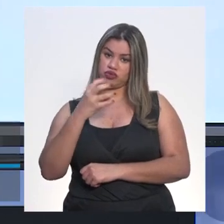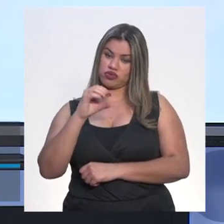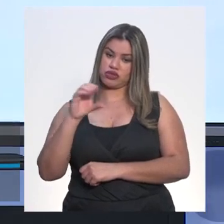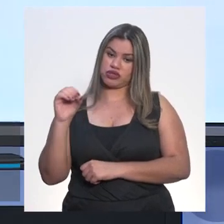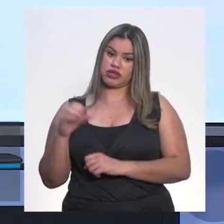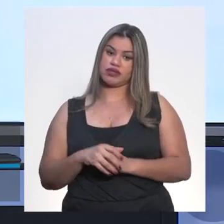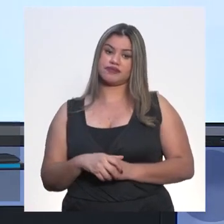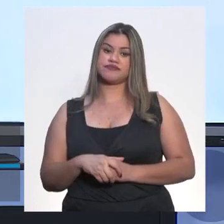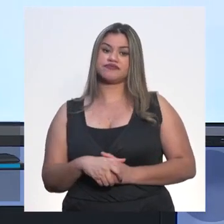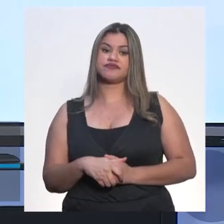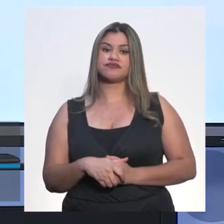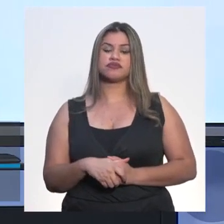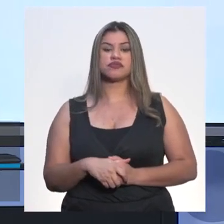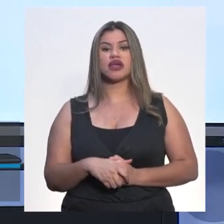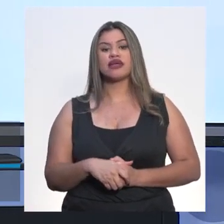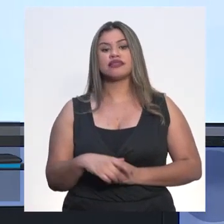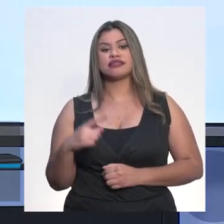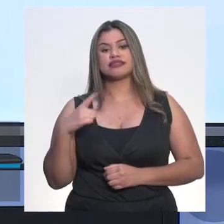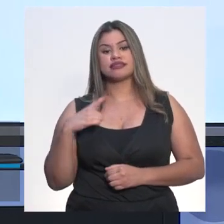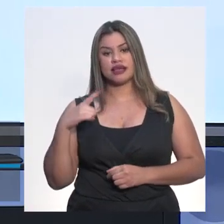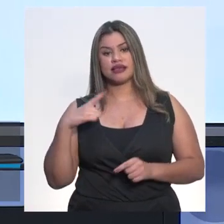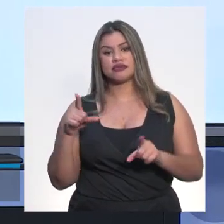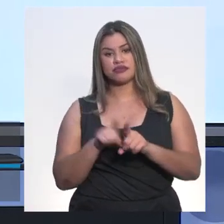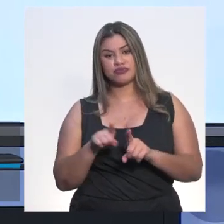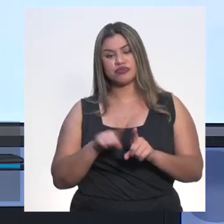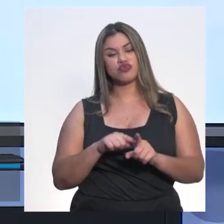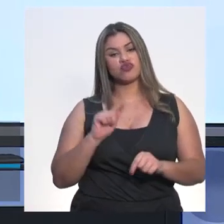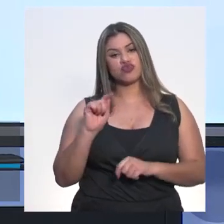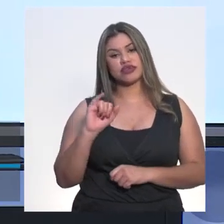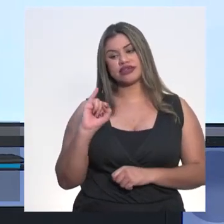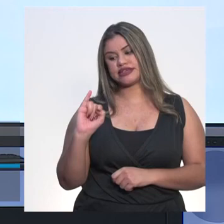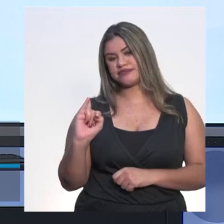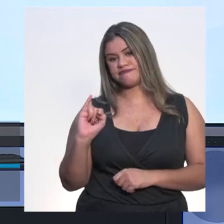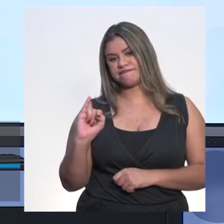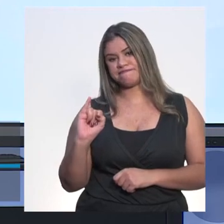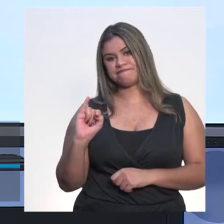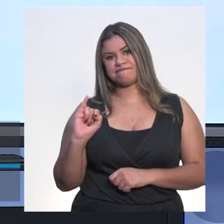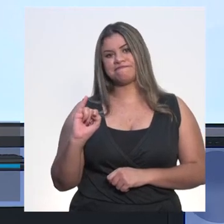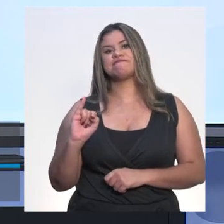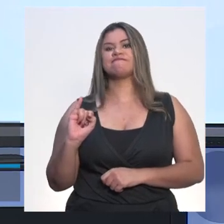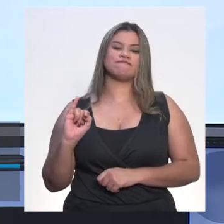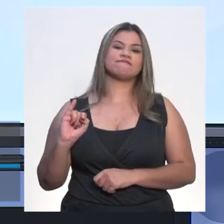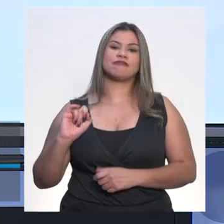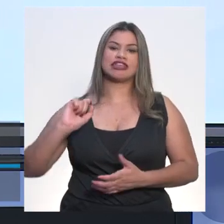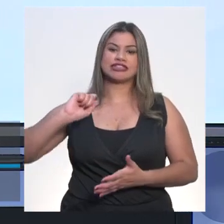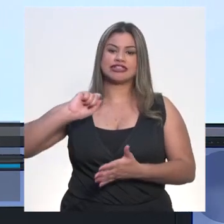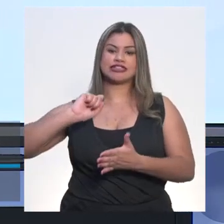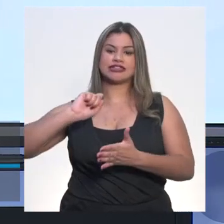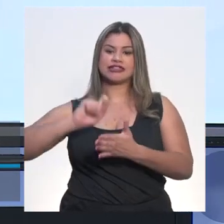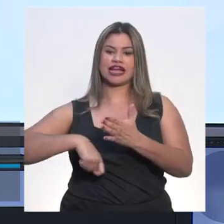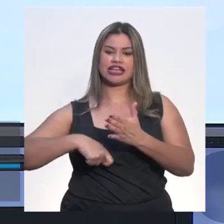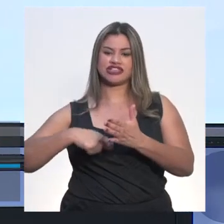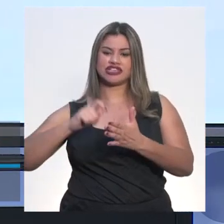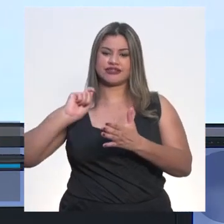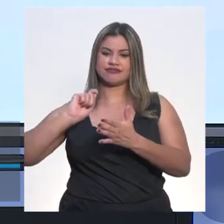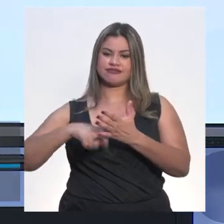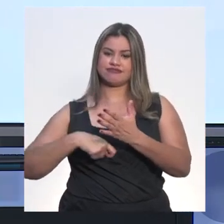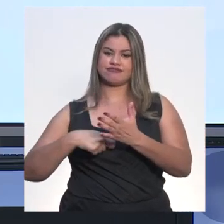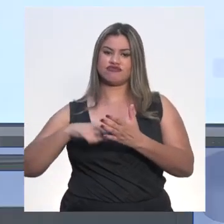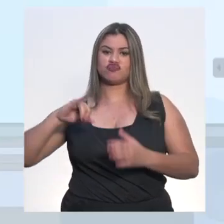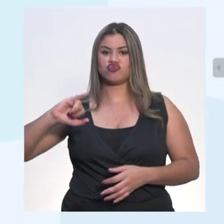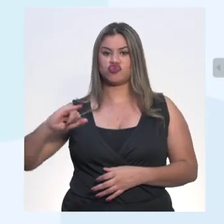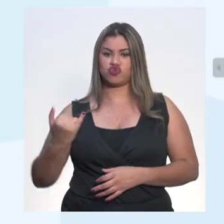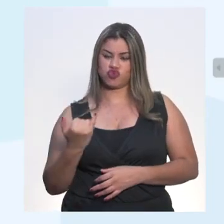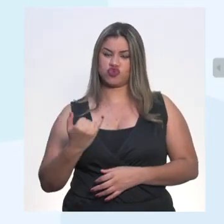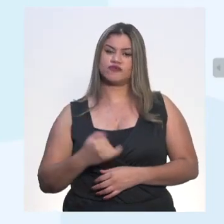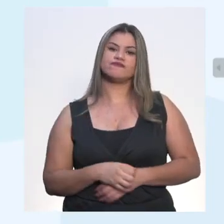gente chama de I. É taxa de juro. Esse I significa taxa de juro. Depois vai aparecer direitinho para vocês fazerem